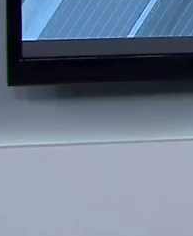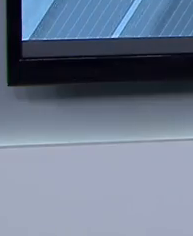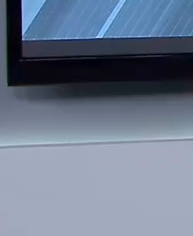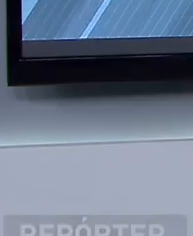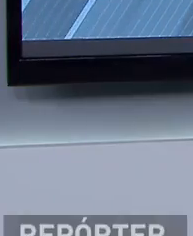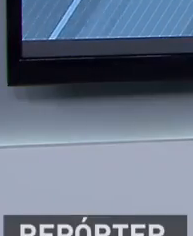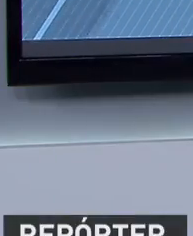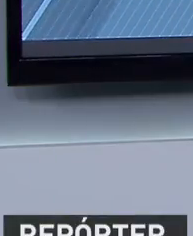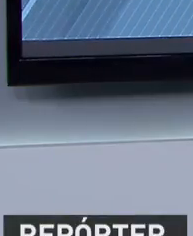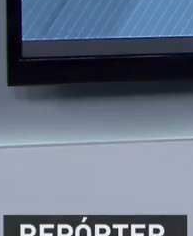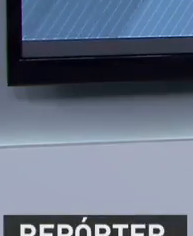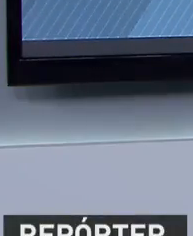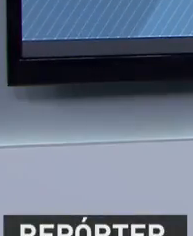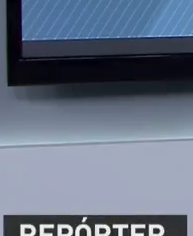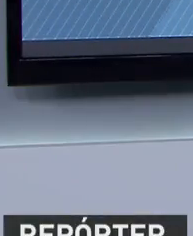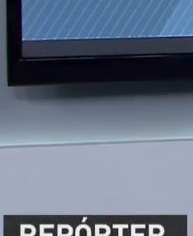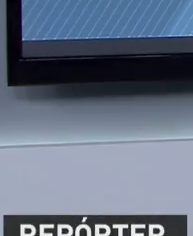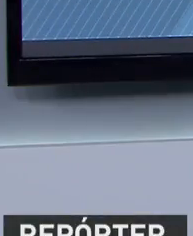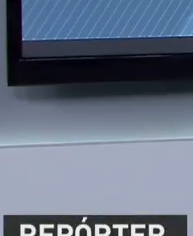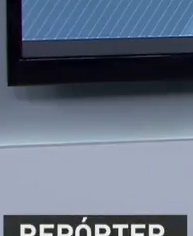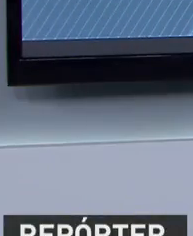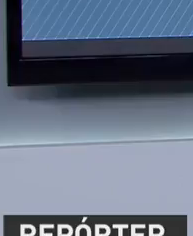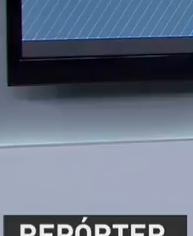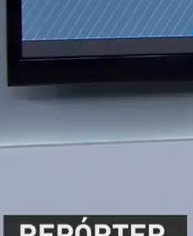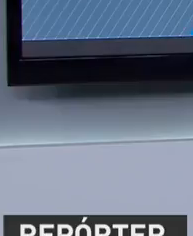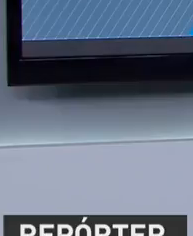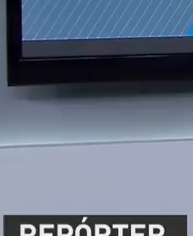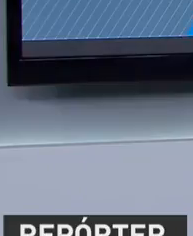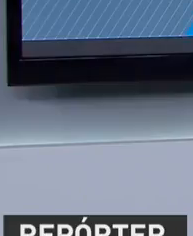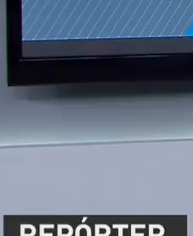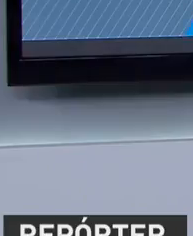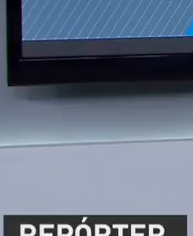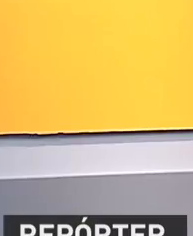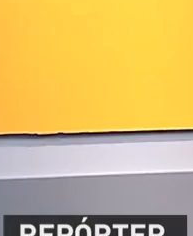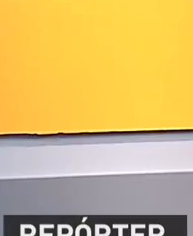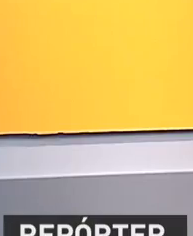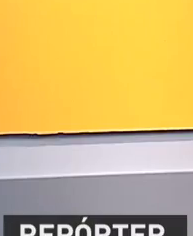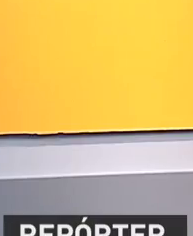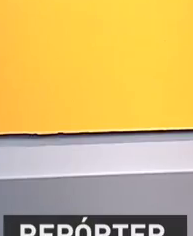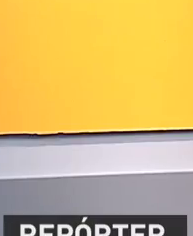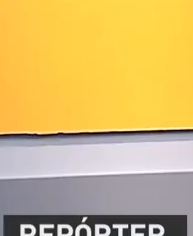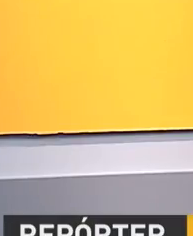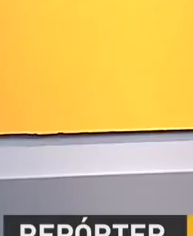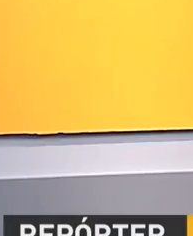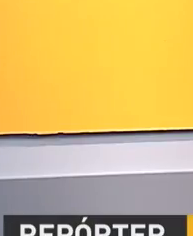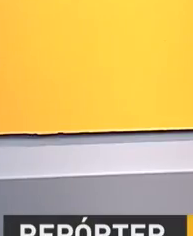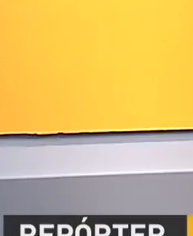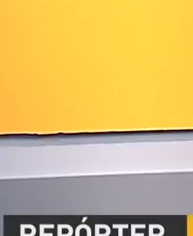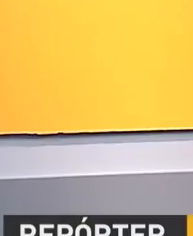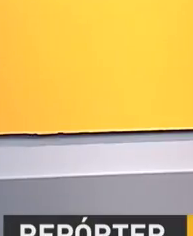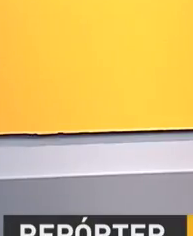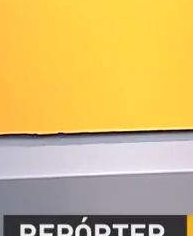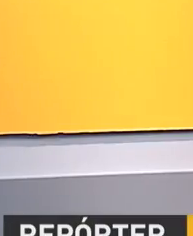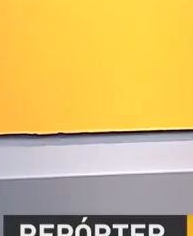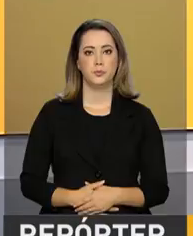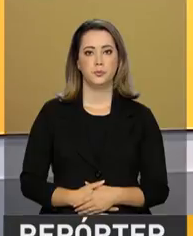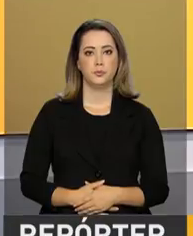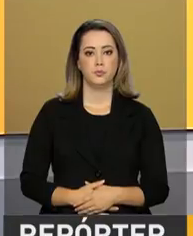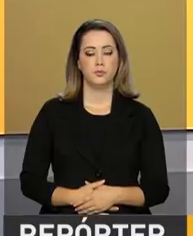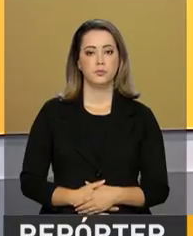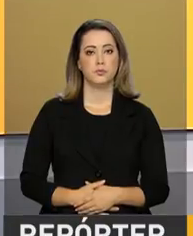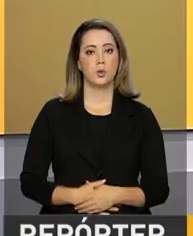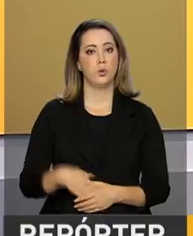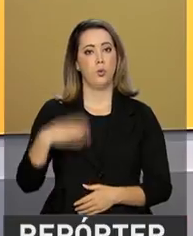estamos de volta com o repórter br e as notícias do governo federal serão assinados daqui a pouco no palácio do planalto mais